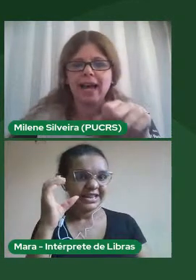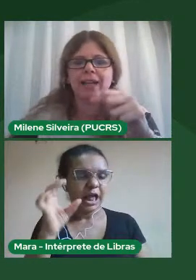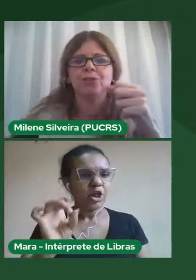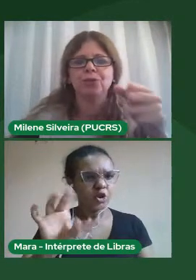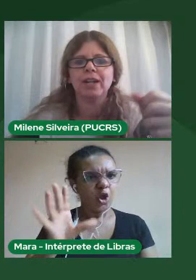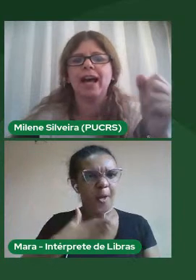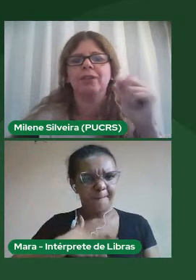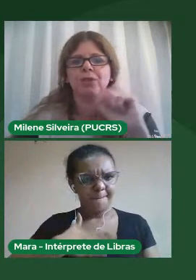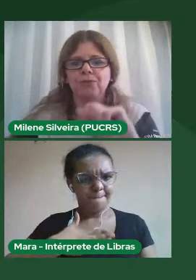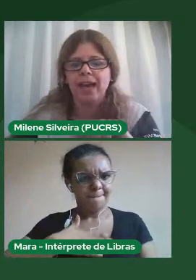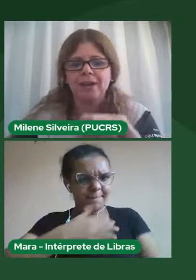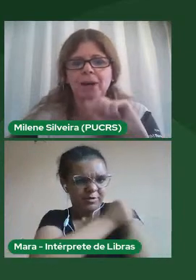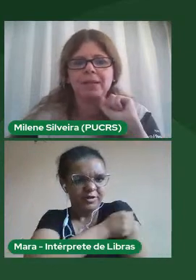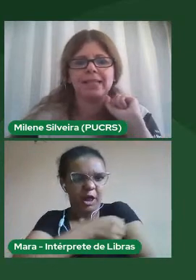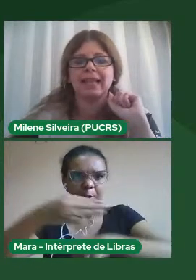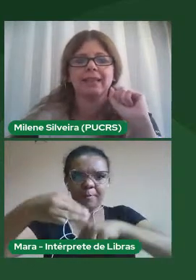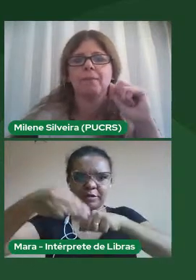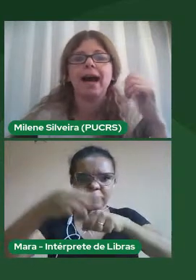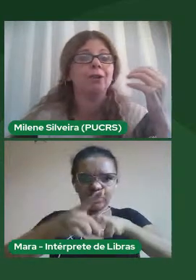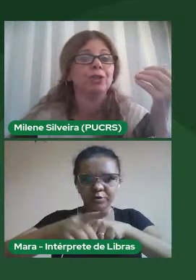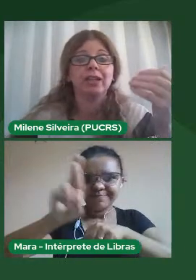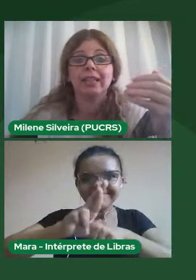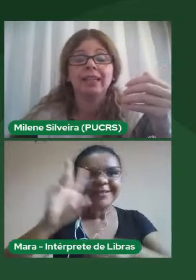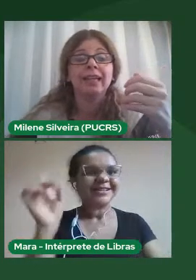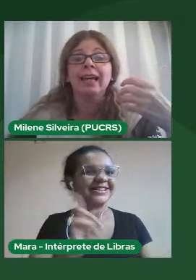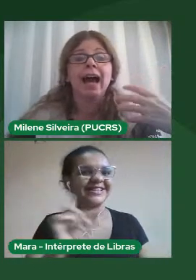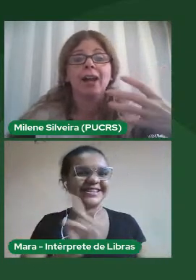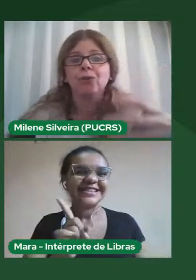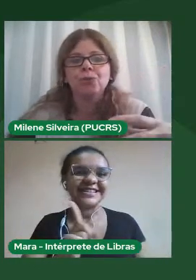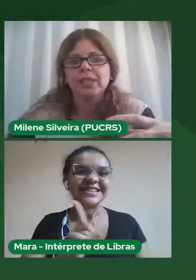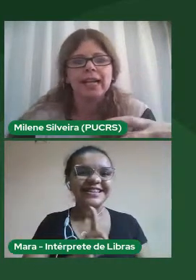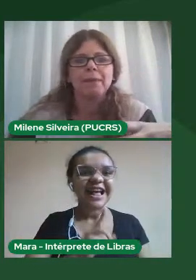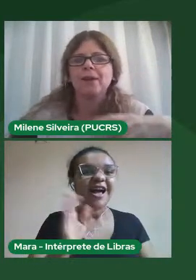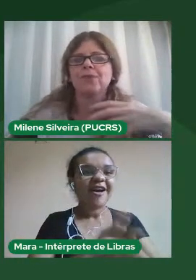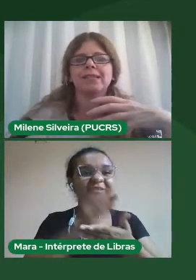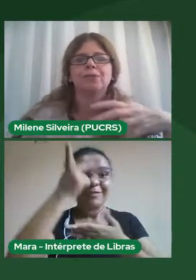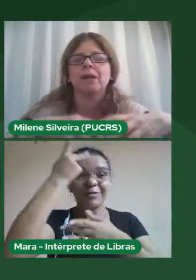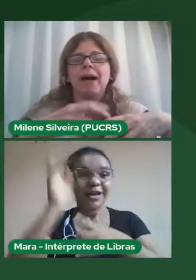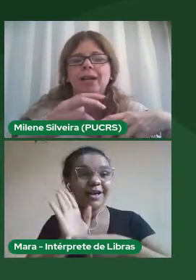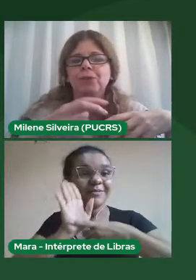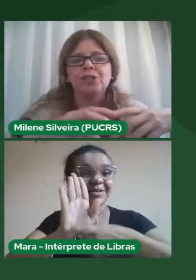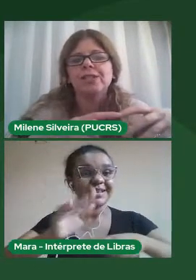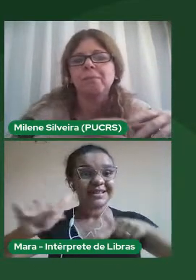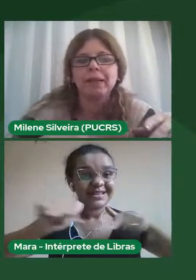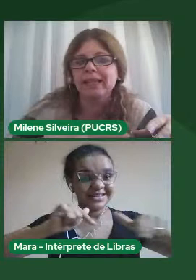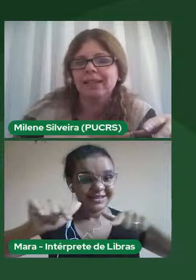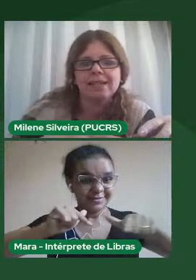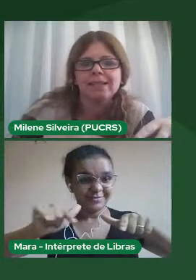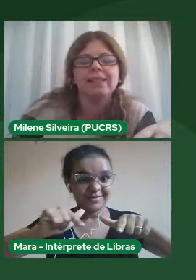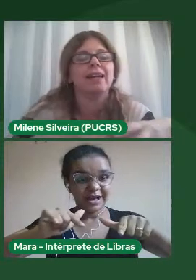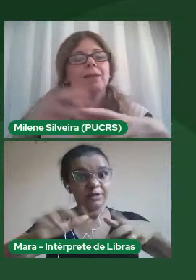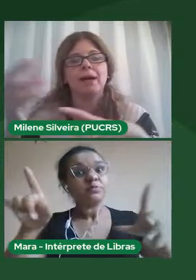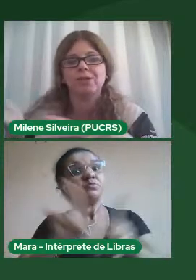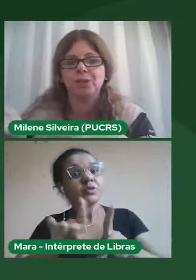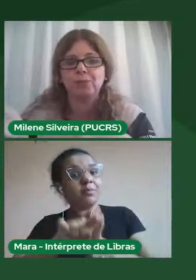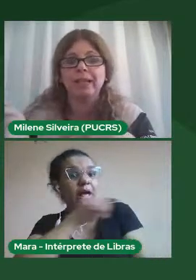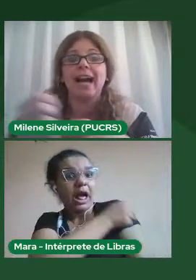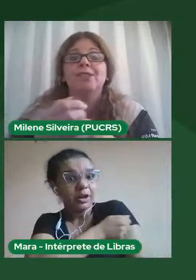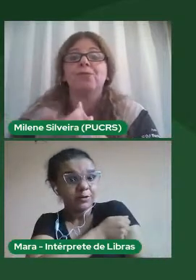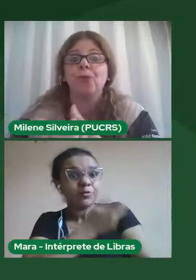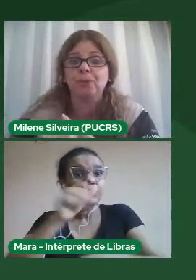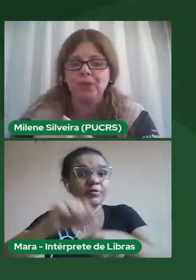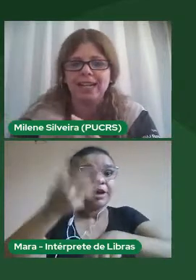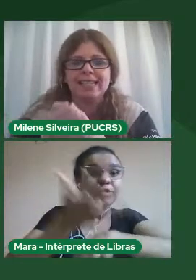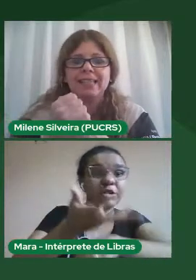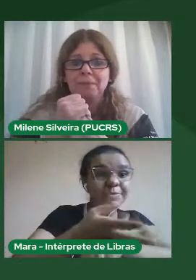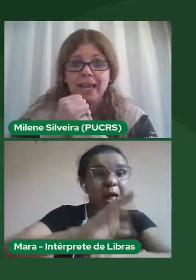de mestrado e doutorado que vieram apresentar trabalho, eu tenho aqui alunos que acabaram fazendo trabalho em disciplinas e que acabaram sendo